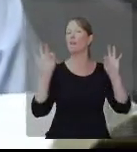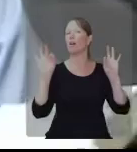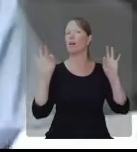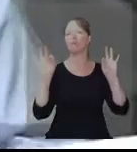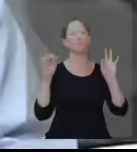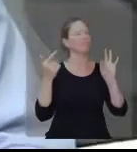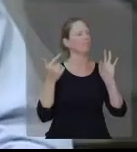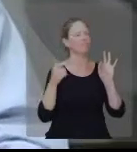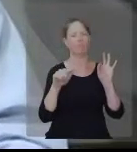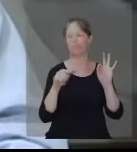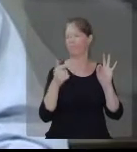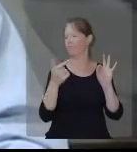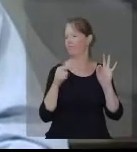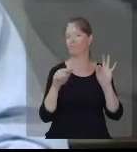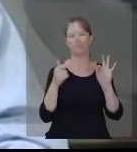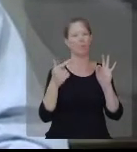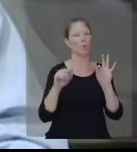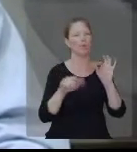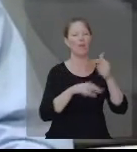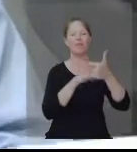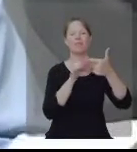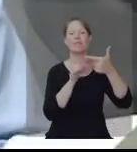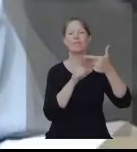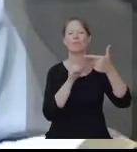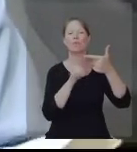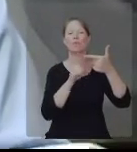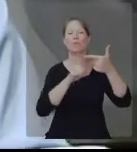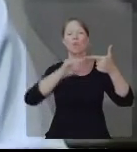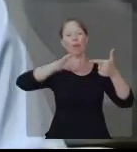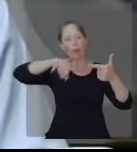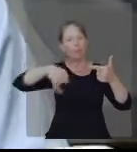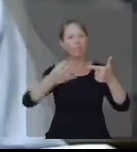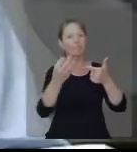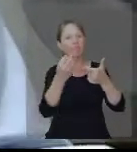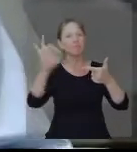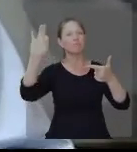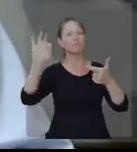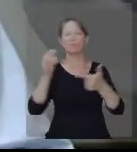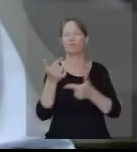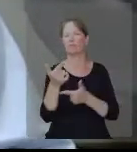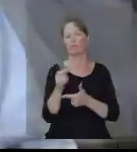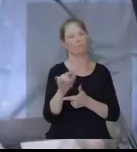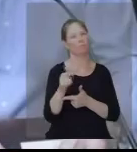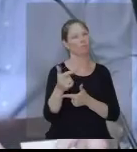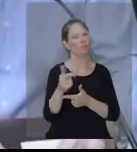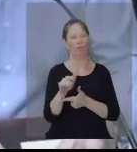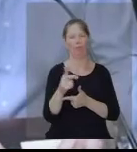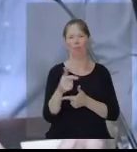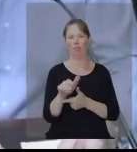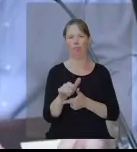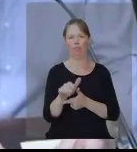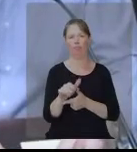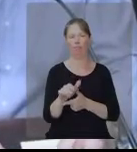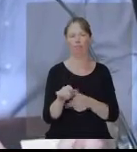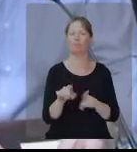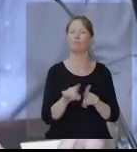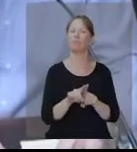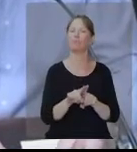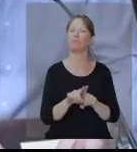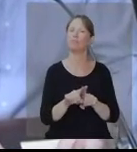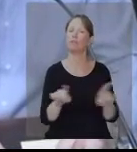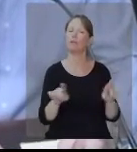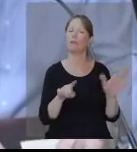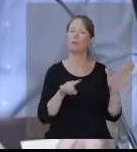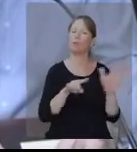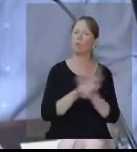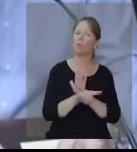disso? Não há como escapar. Não há uma outra oportunidade depois da morte. Mas aí vem a